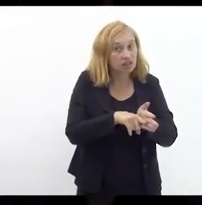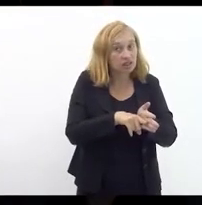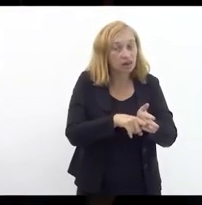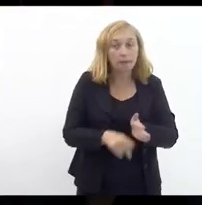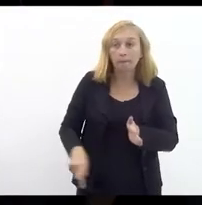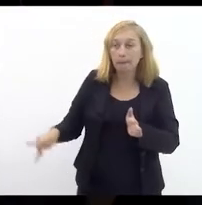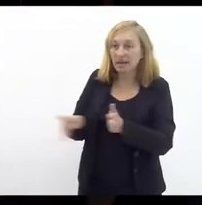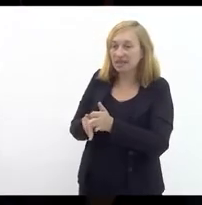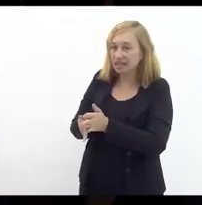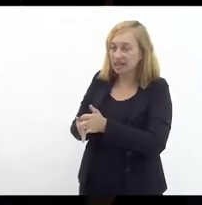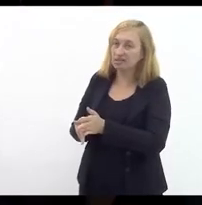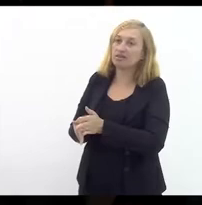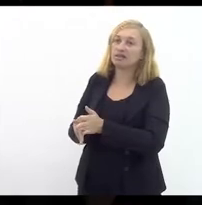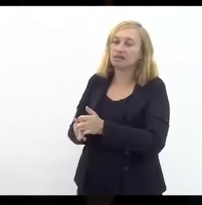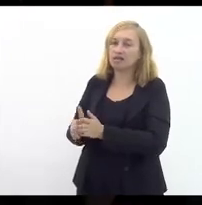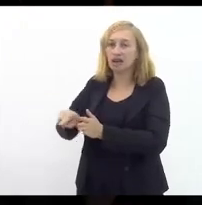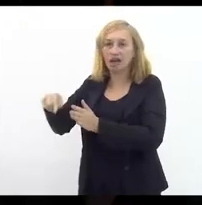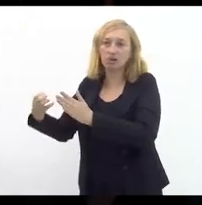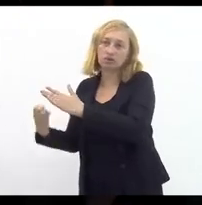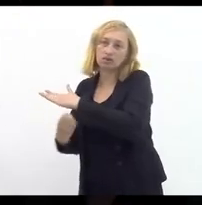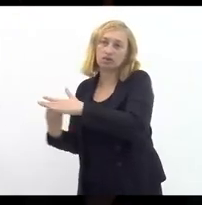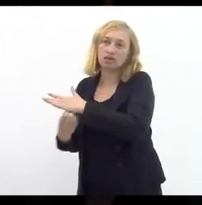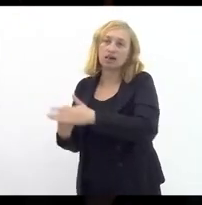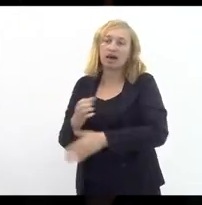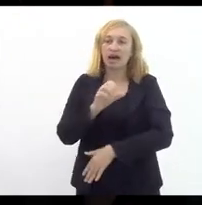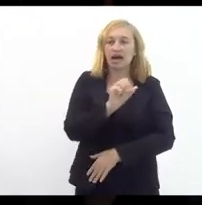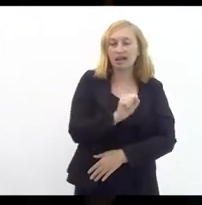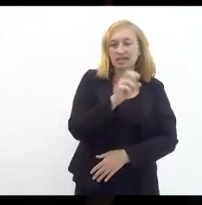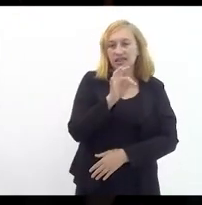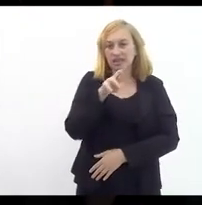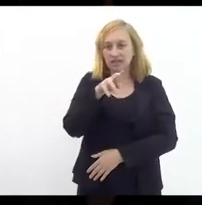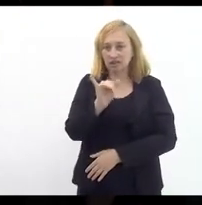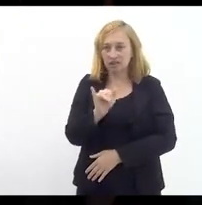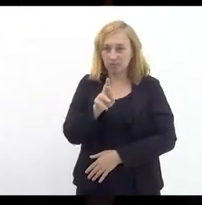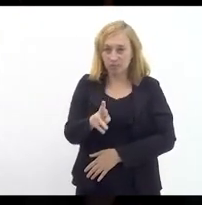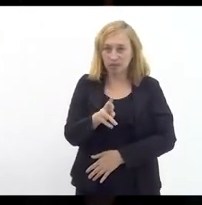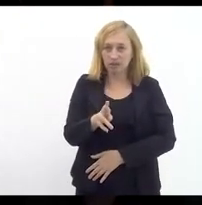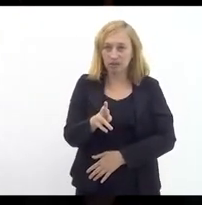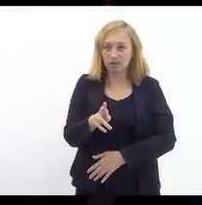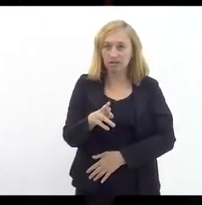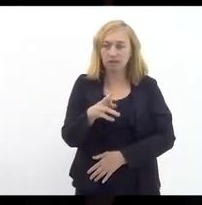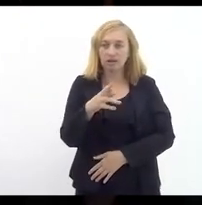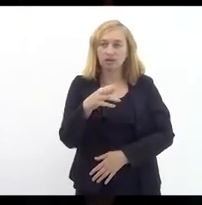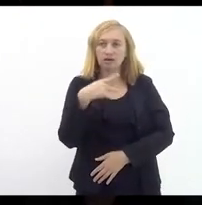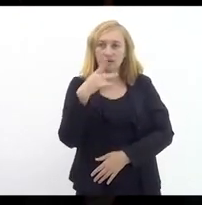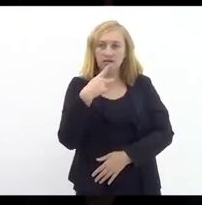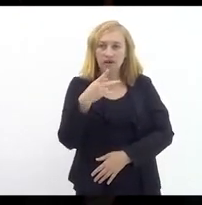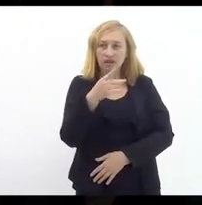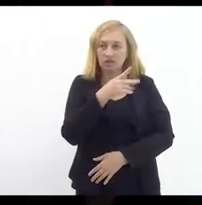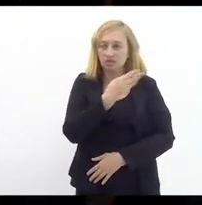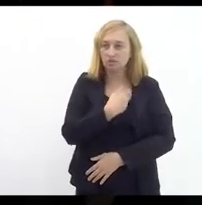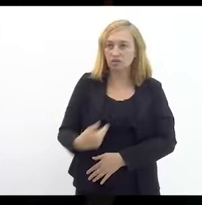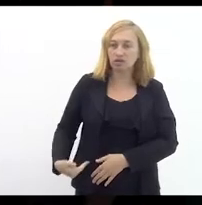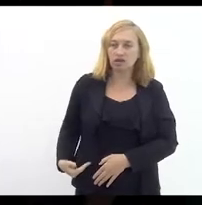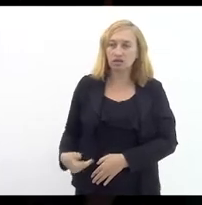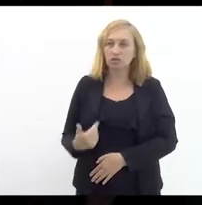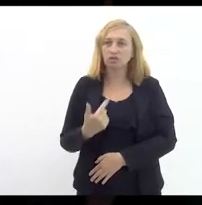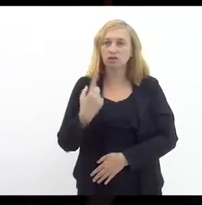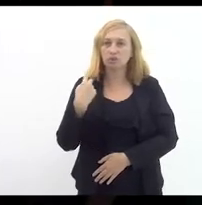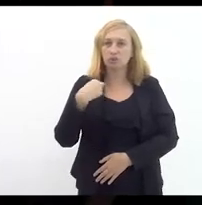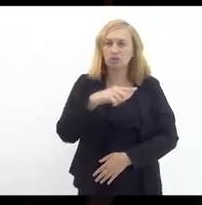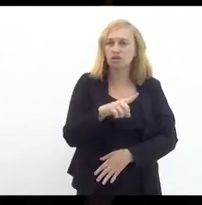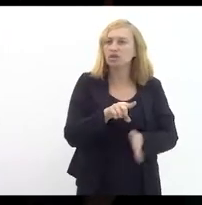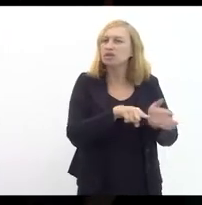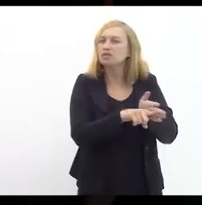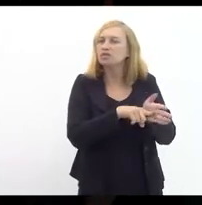à CETRANS. Pois é, então assim. Mas a CETRANS, por exemplo, até por determinação do governador, semana passada, sim, realizamos espontaneamente uma